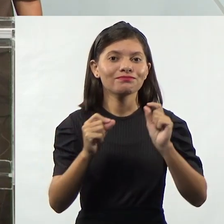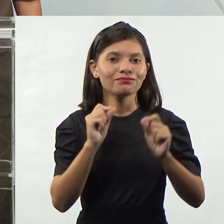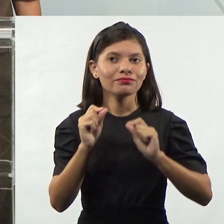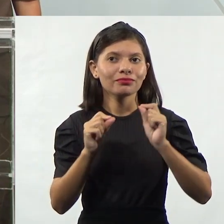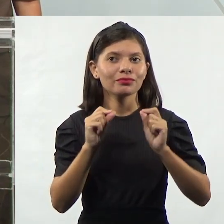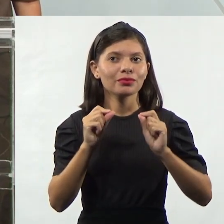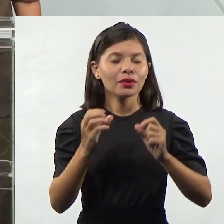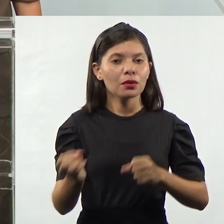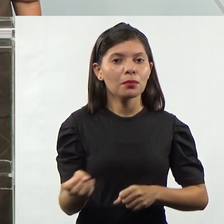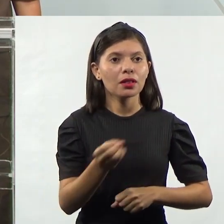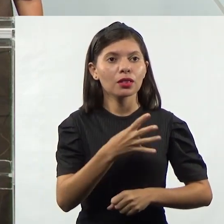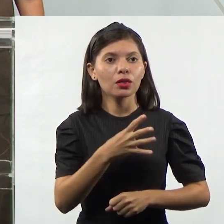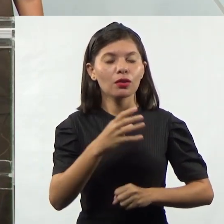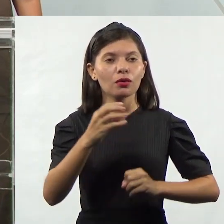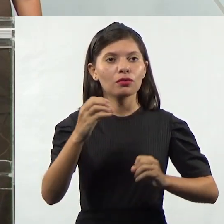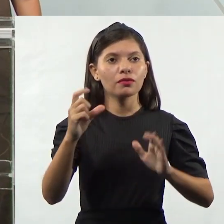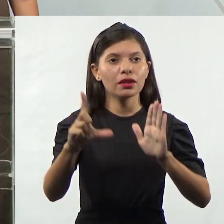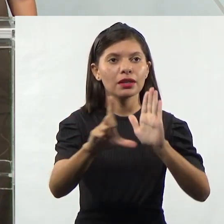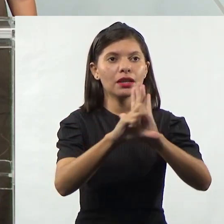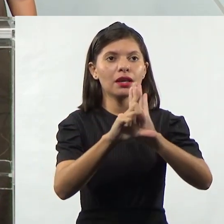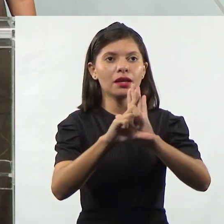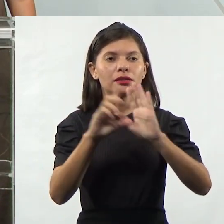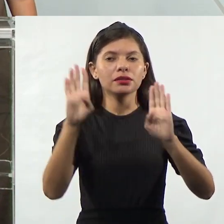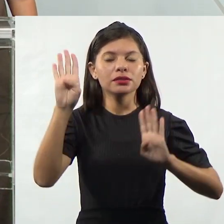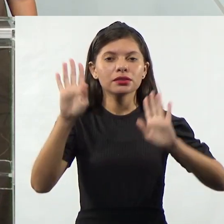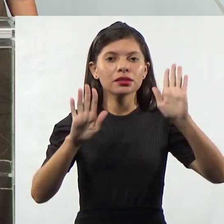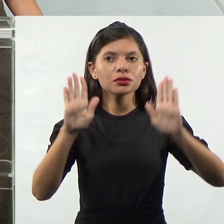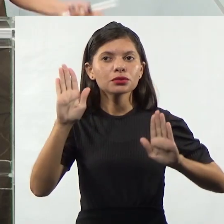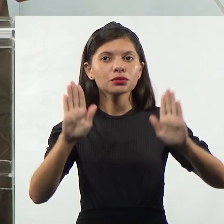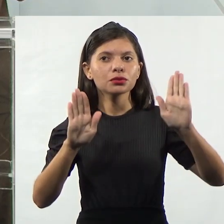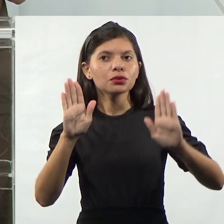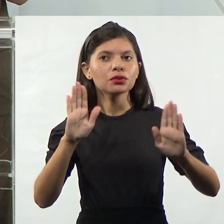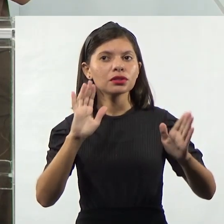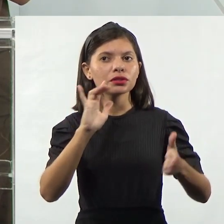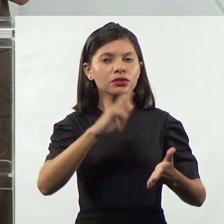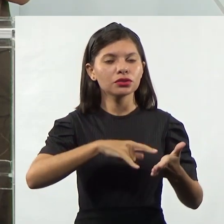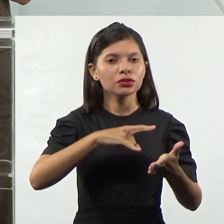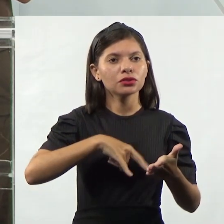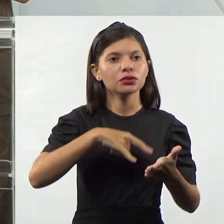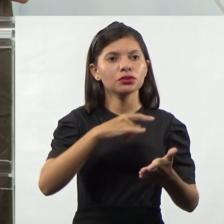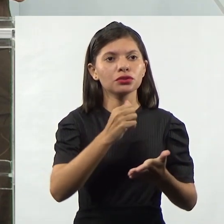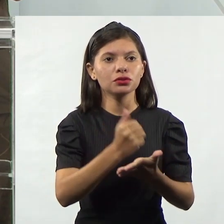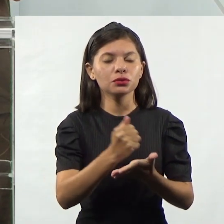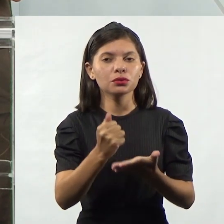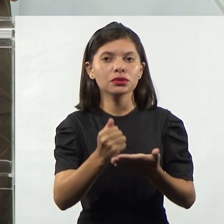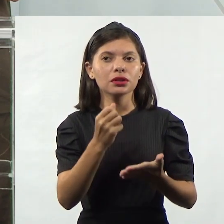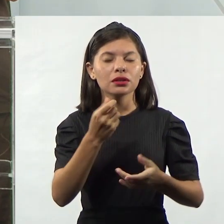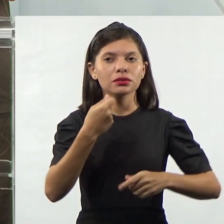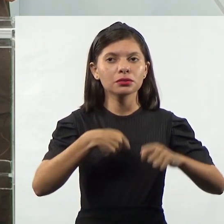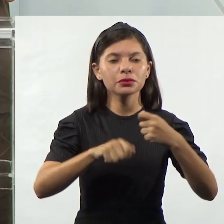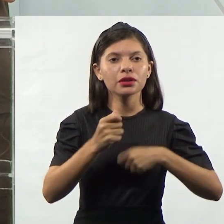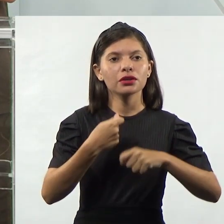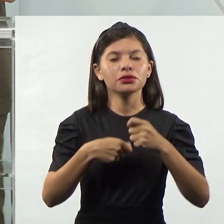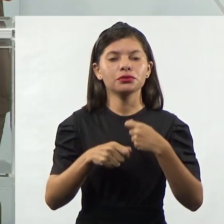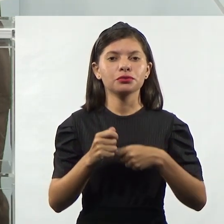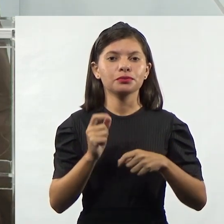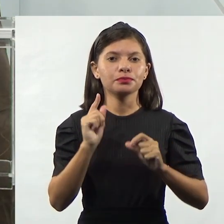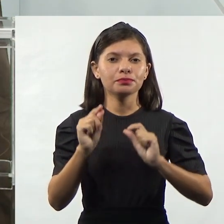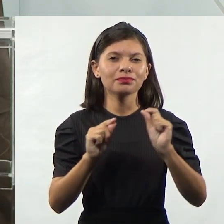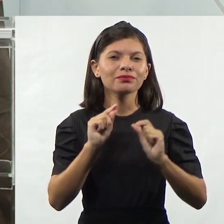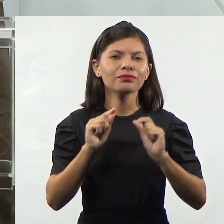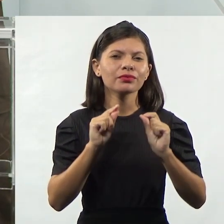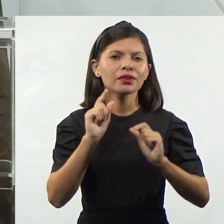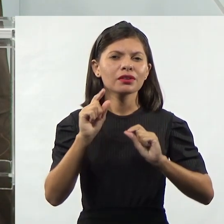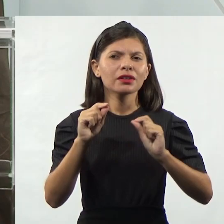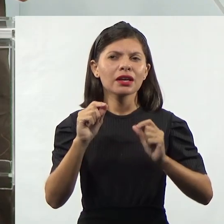o advento da nova Lei de Licitações e Contratos Administrativos, que é a Lei 14.133 de 2021. E